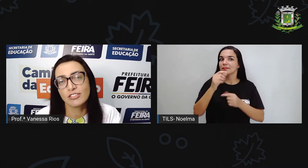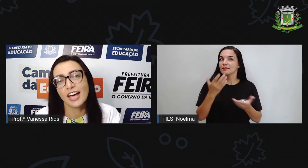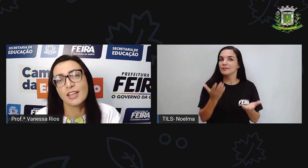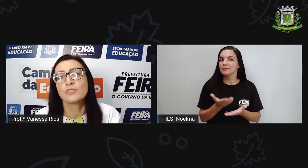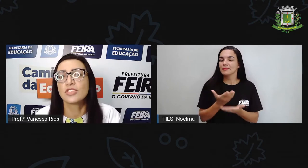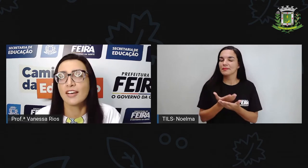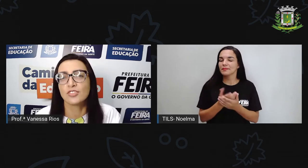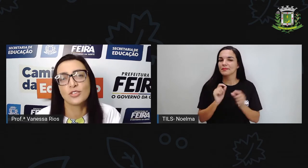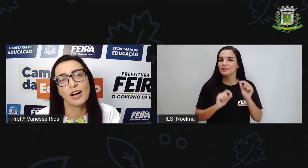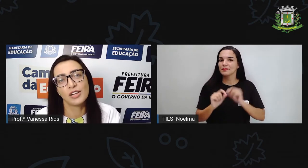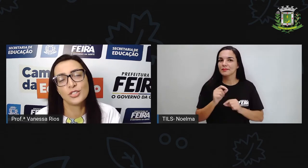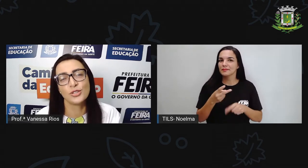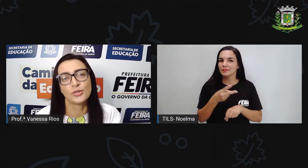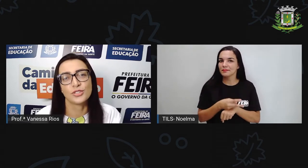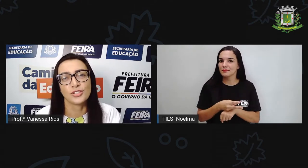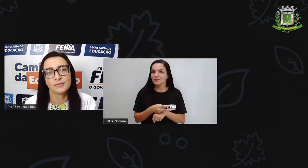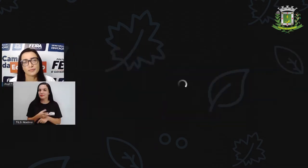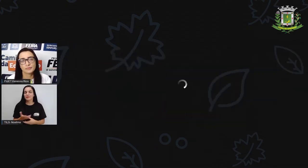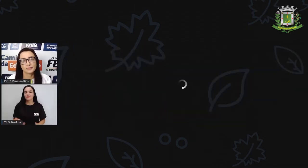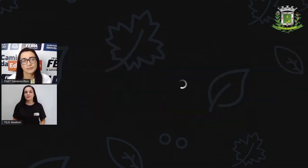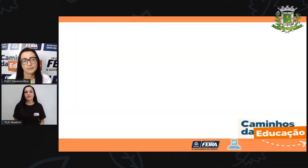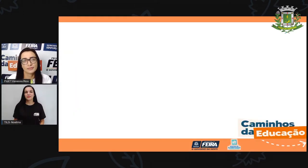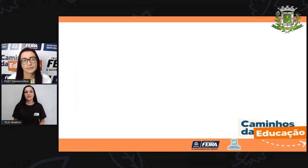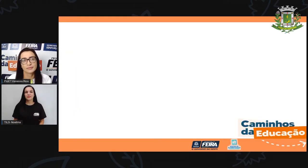estudaremos na videoaula de hoje.